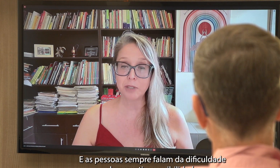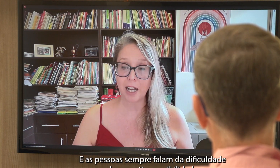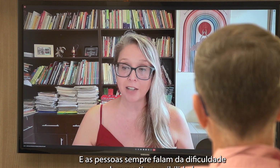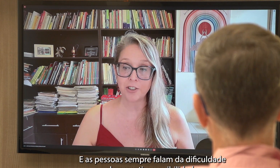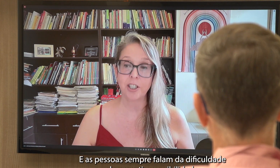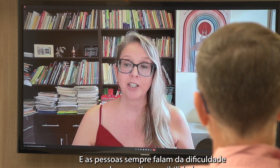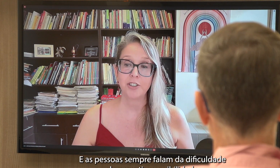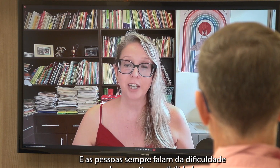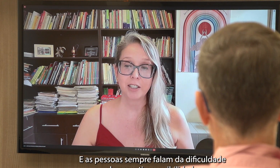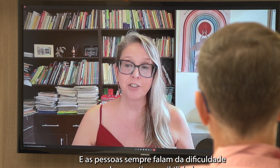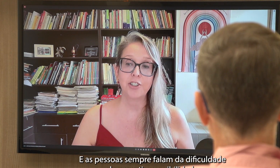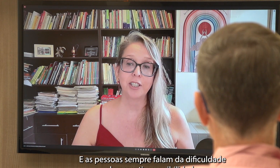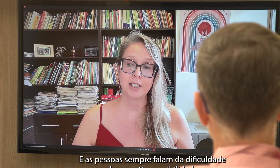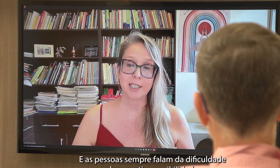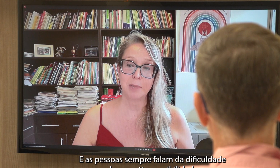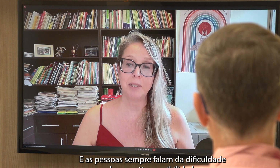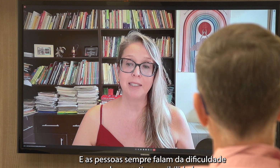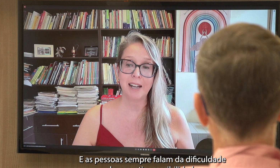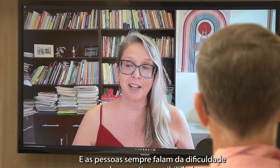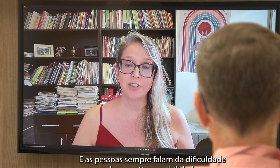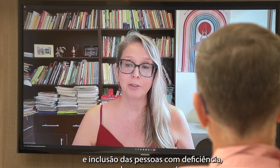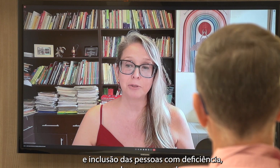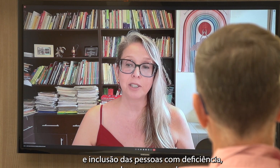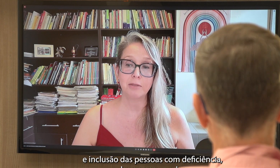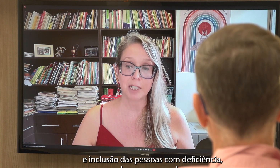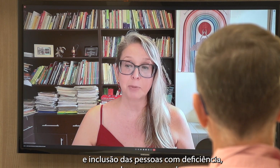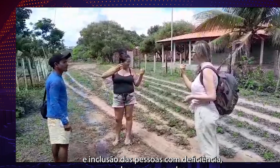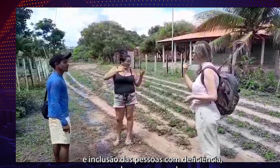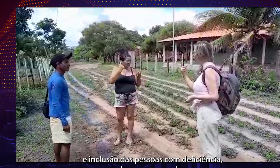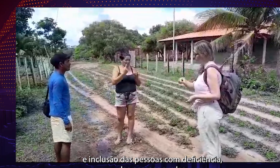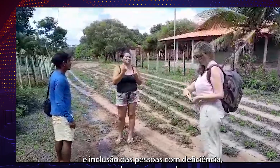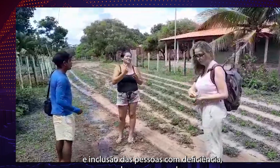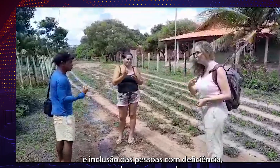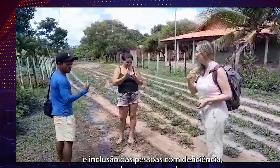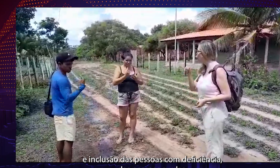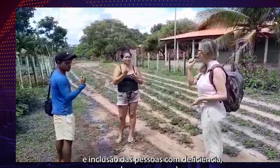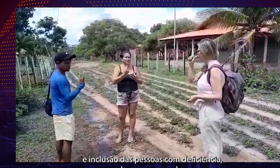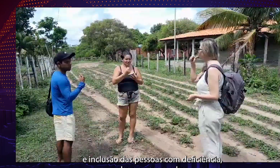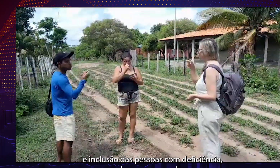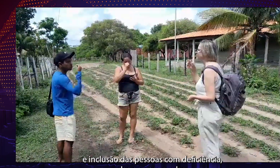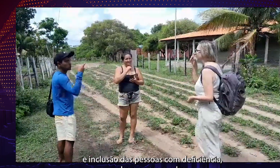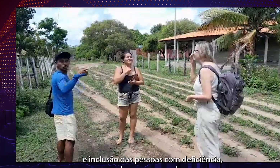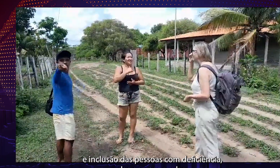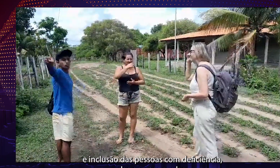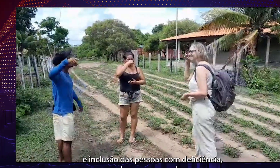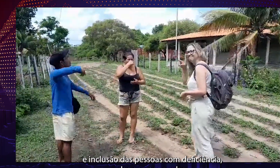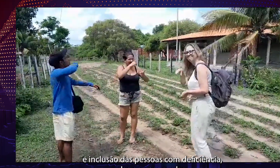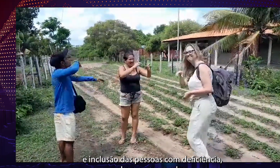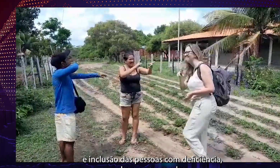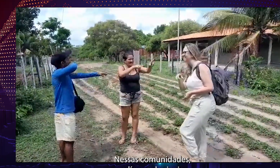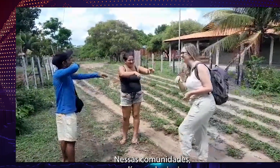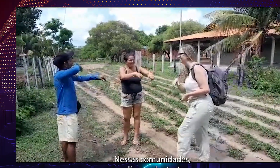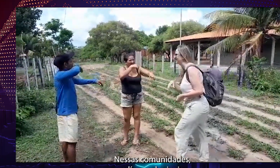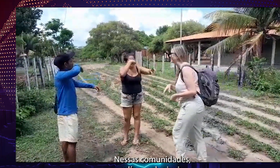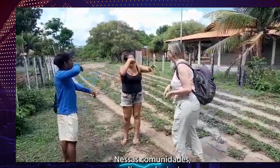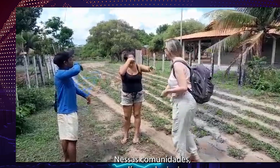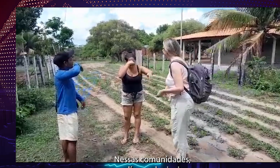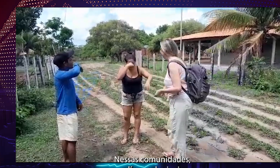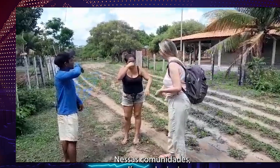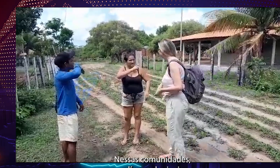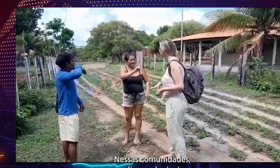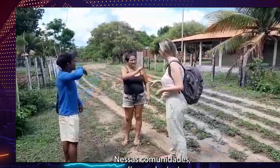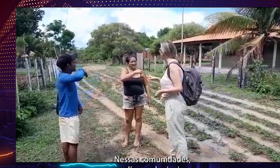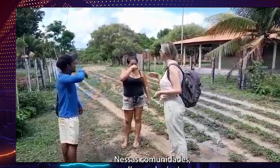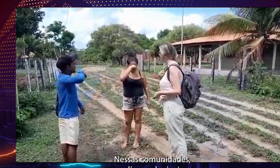dificuldade de garantir acessibilidade e inclusão das pessoas com deficiência, né? Das pessoas surdas. Nessas